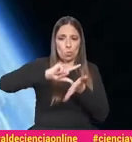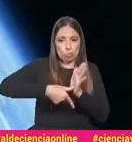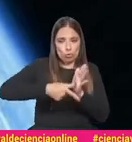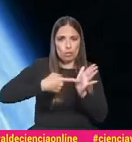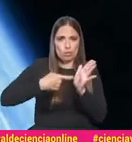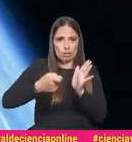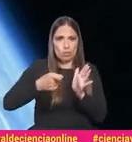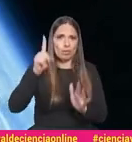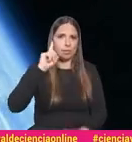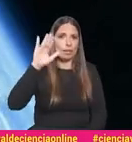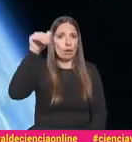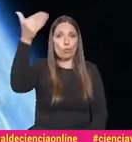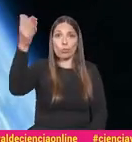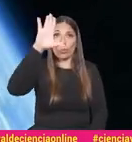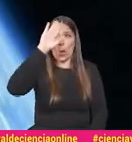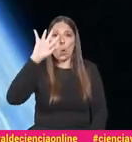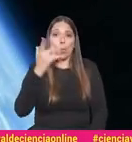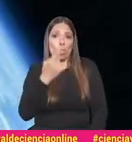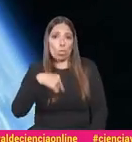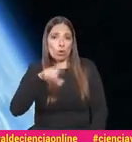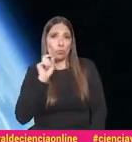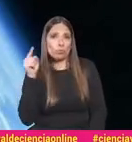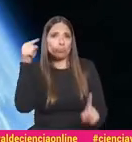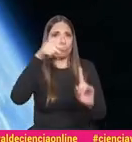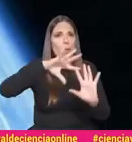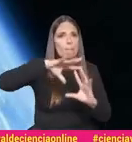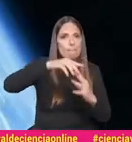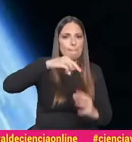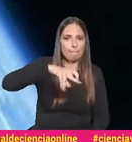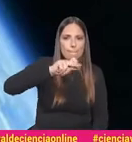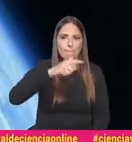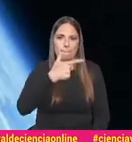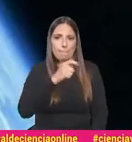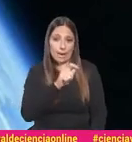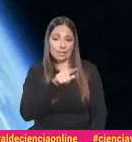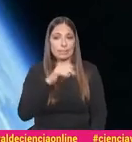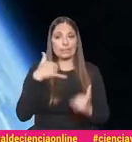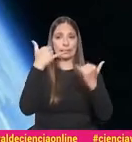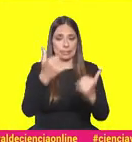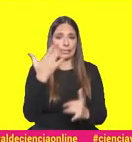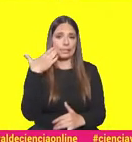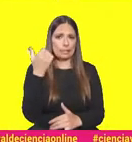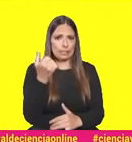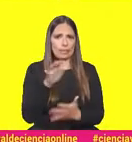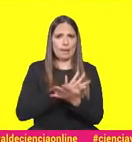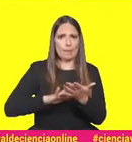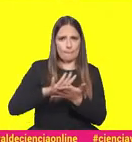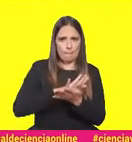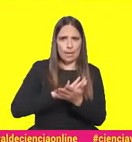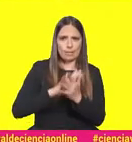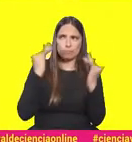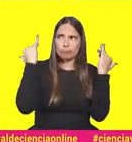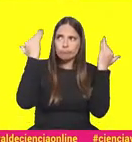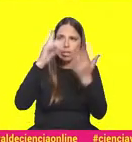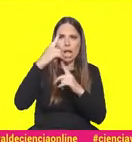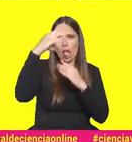um dia no futuro, não se sabe quando, podemos chegar a Marte, mas a etapa próxima é fazer novamente uma base espacial